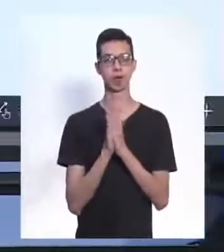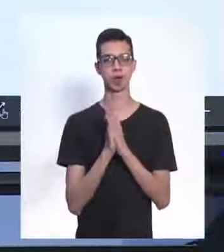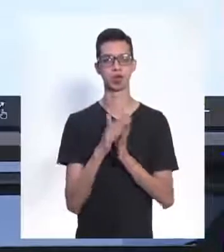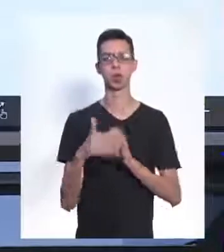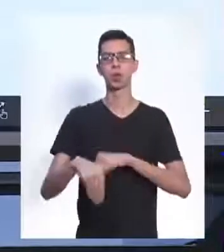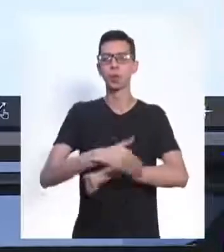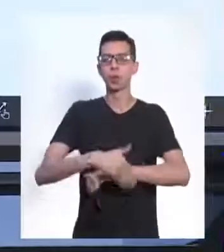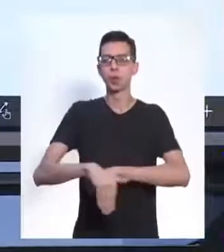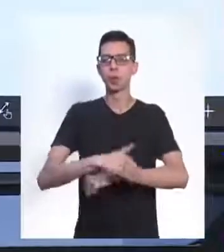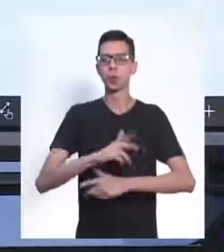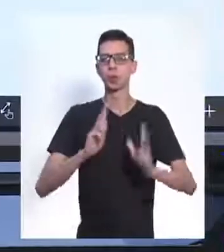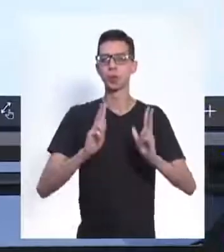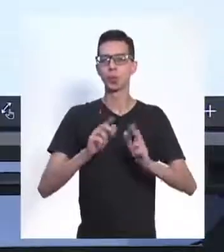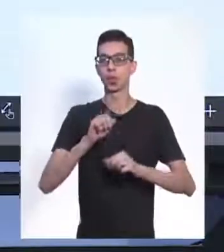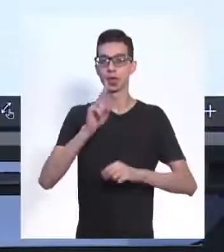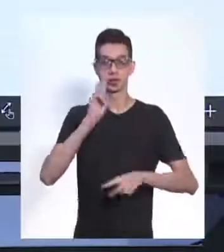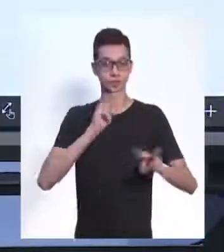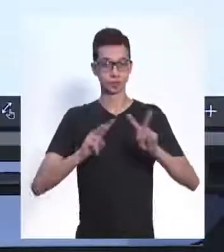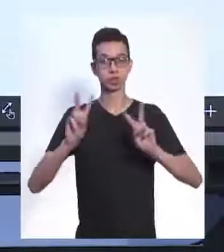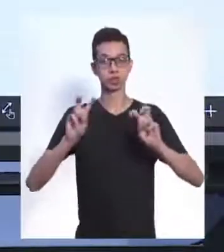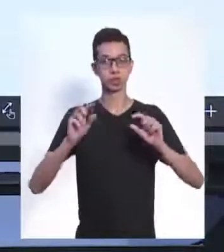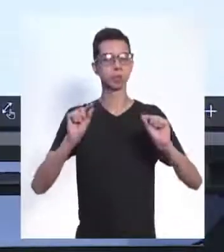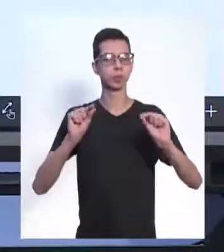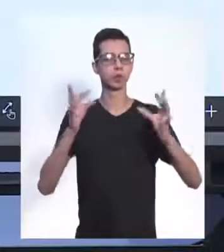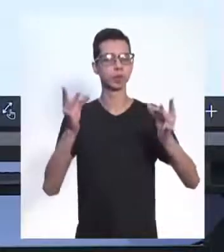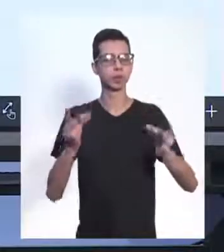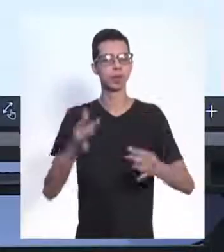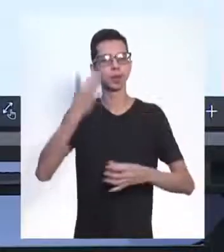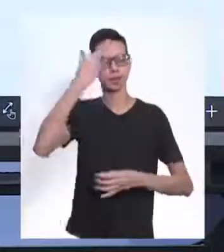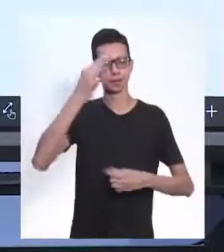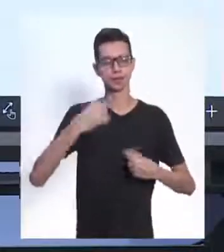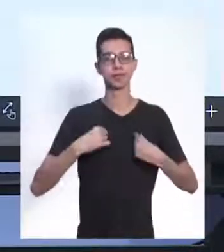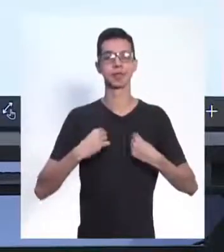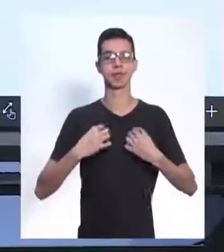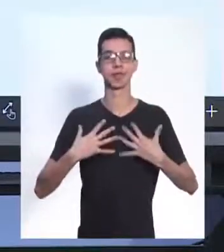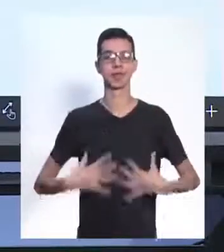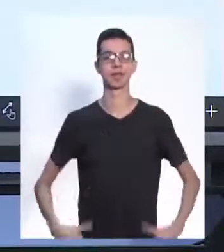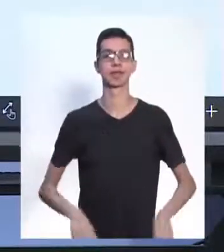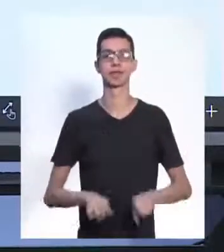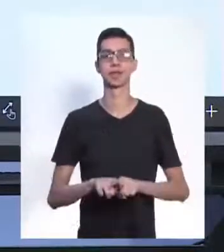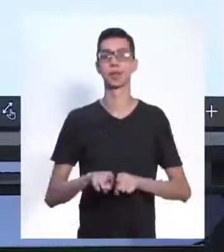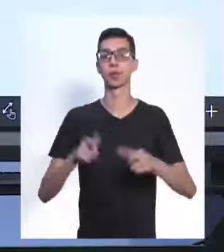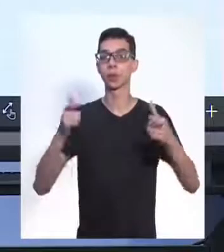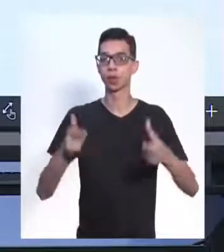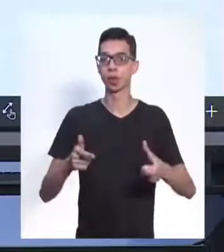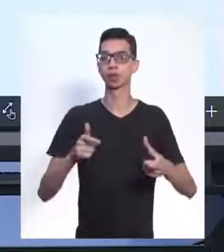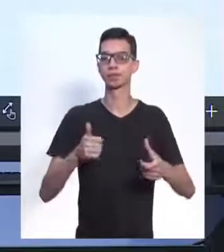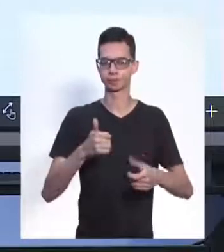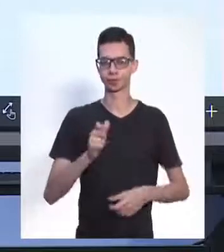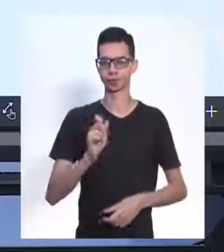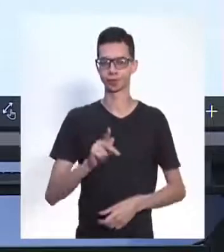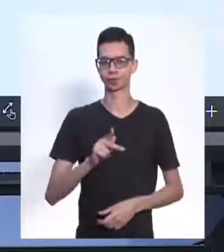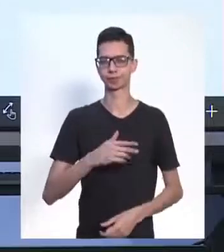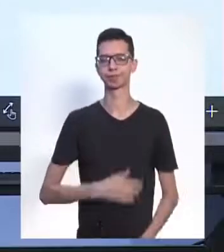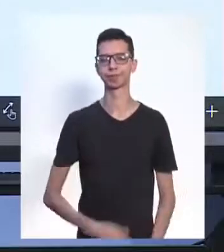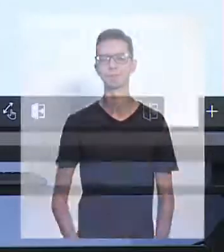para a gente já começar a ver essa questão de figurino, cenário, tá certo? Espero que vocês apreciem.